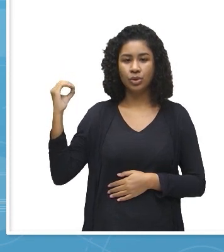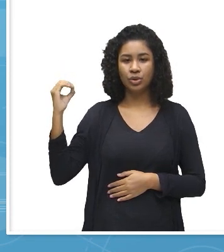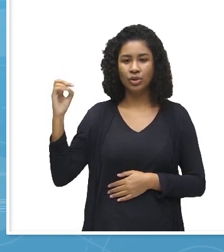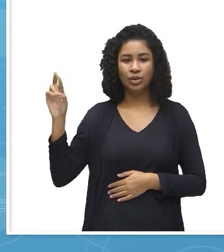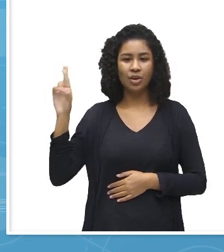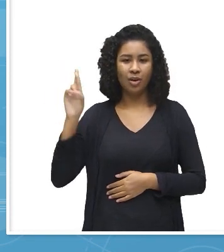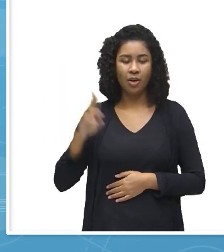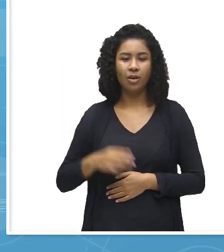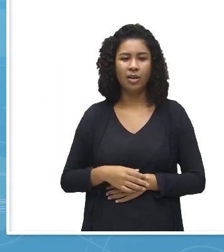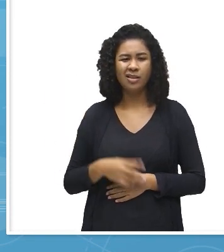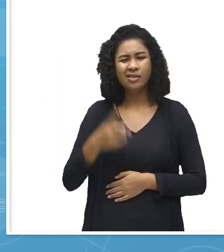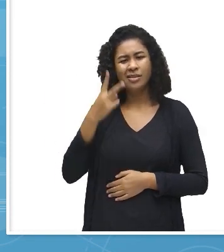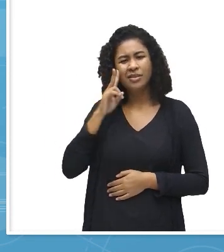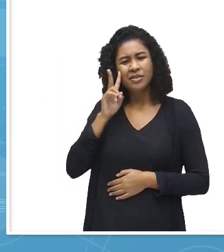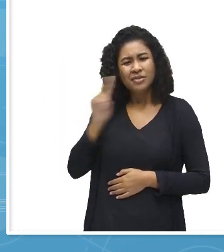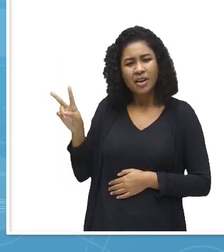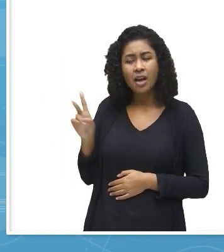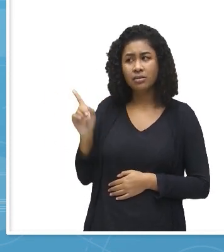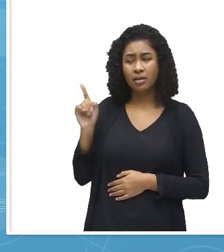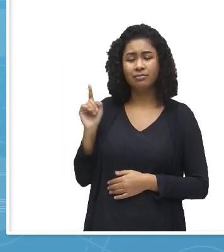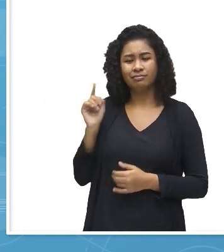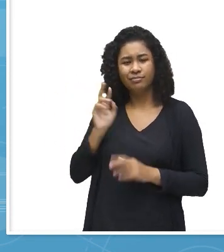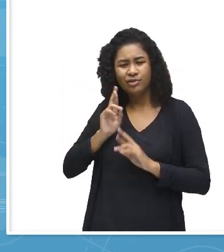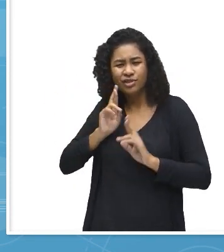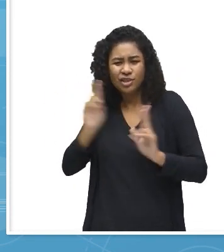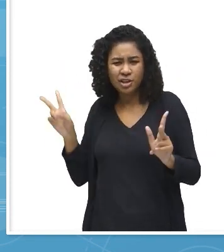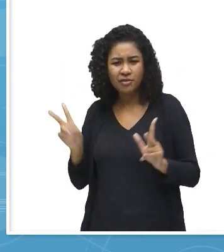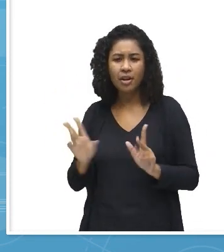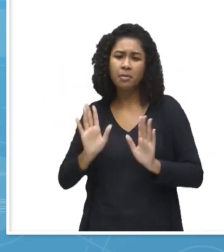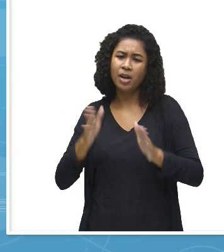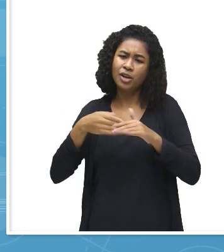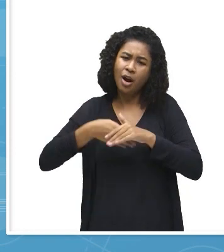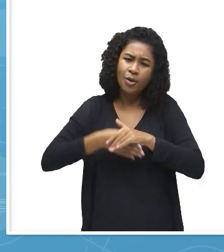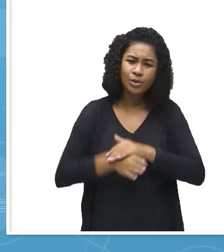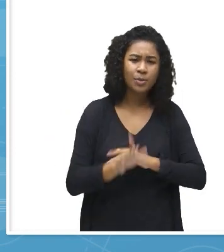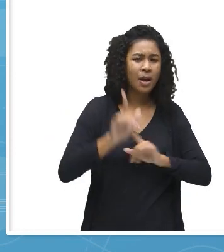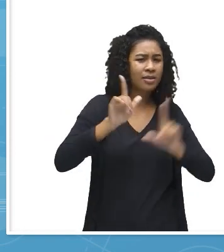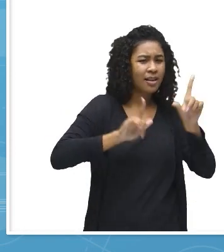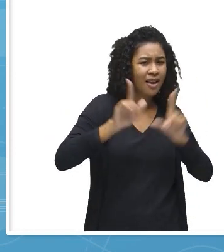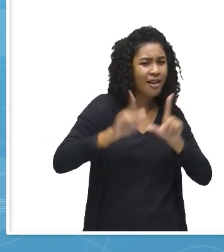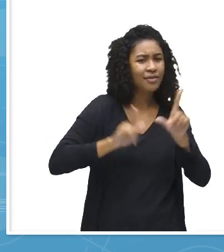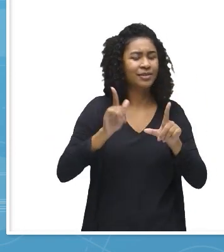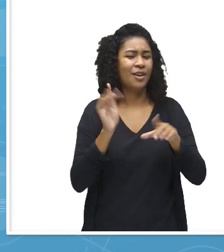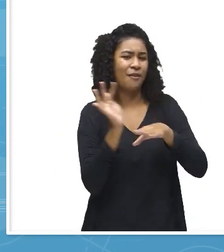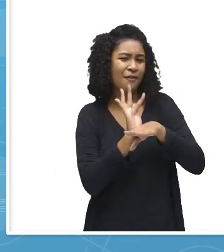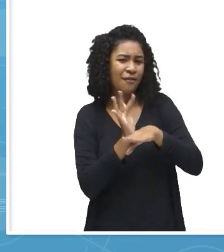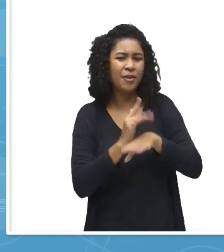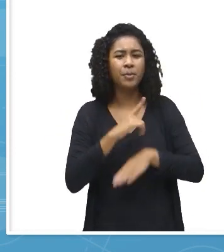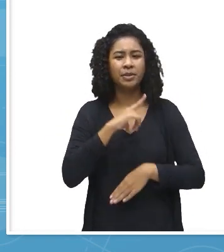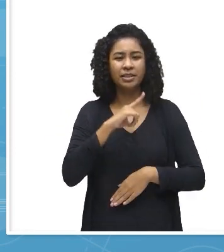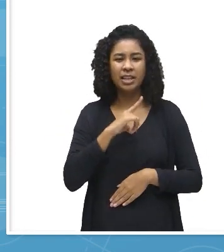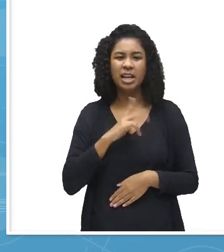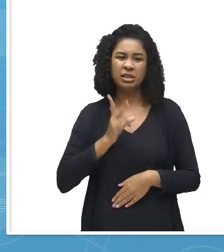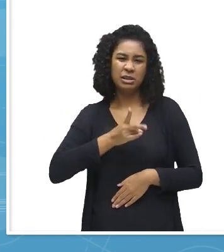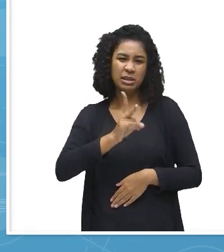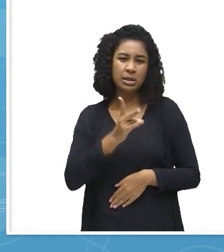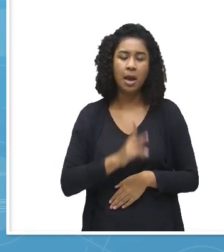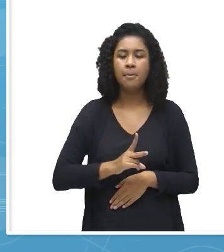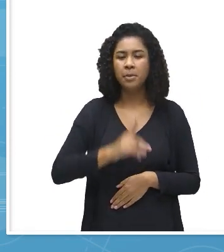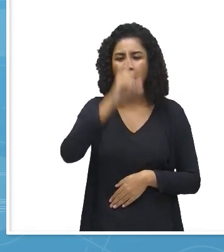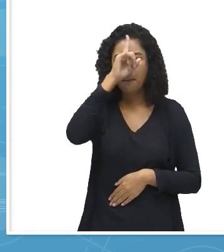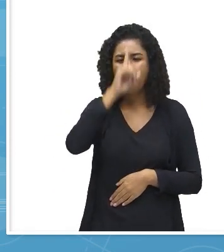diferente daquela figura que nós estamos acostumados a ver aí nas telas, né? A gente vê o Thor como aquele homem